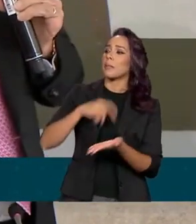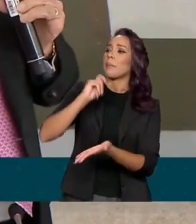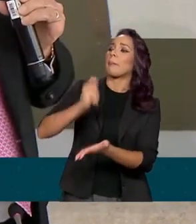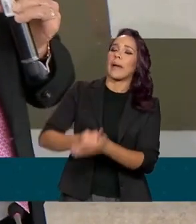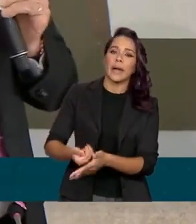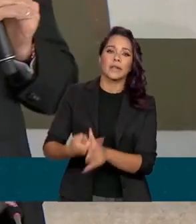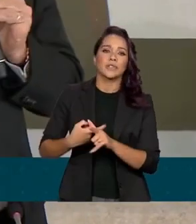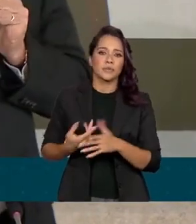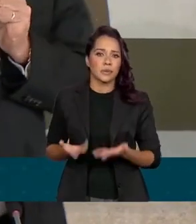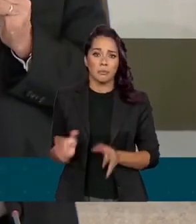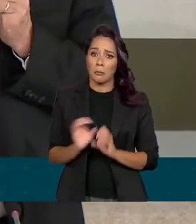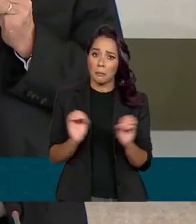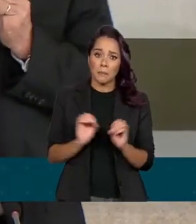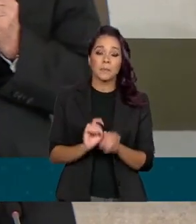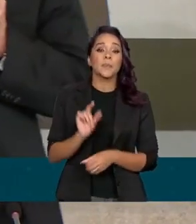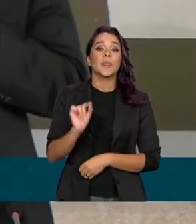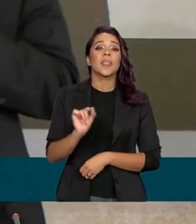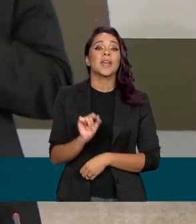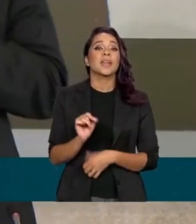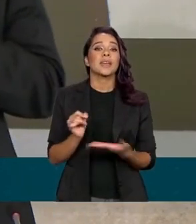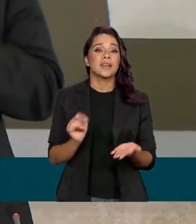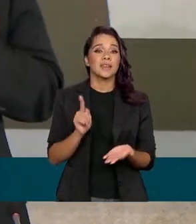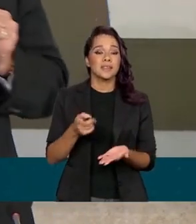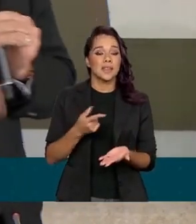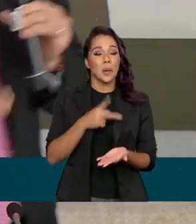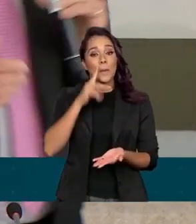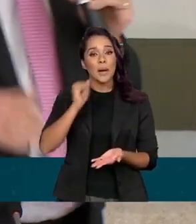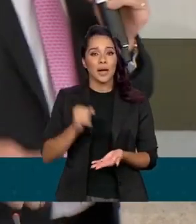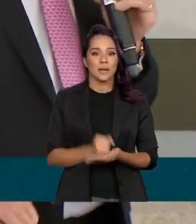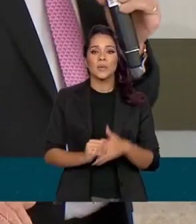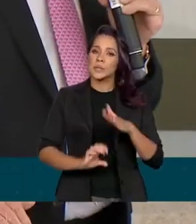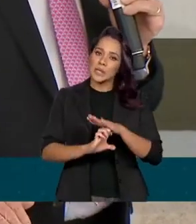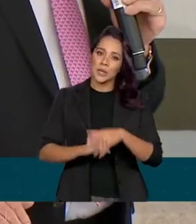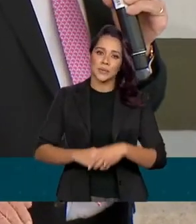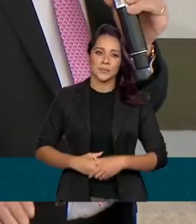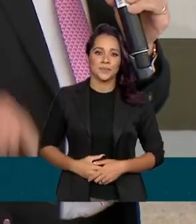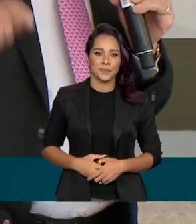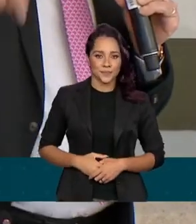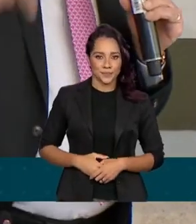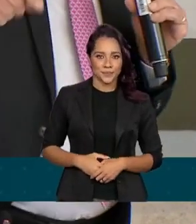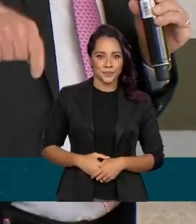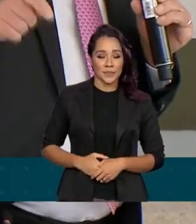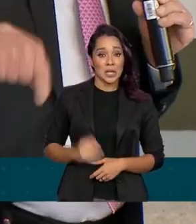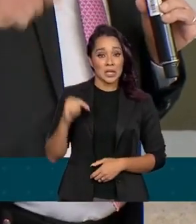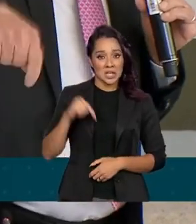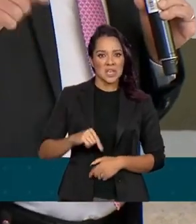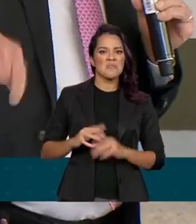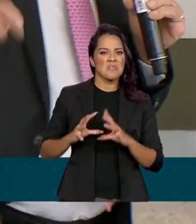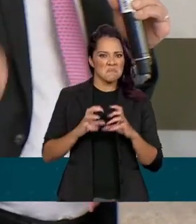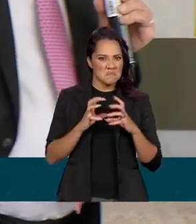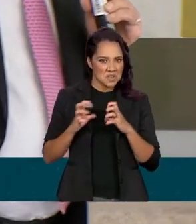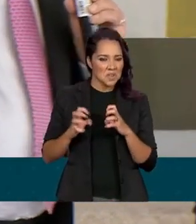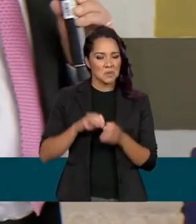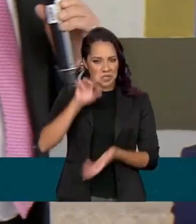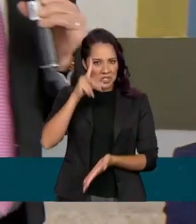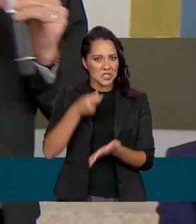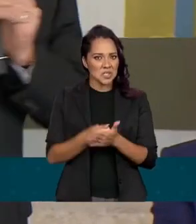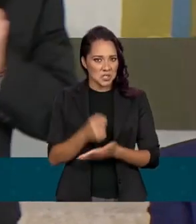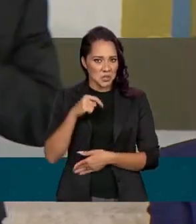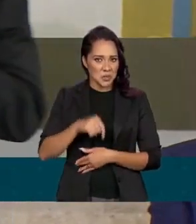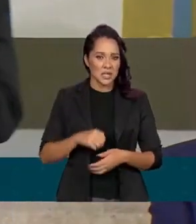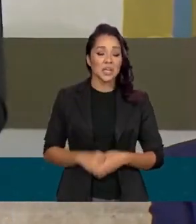que pagar? Não, quem é que tem que ser o pai? É o Estado. E aqui foi uma briga quando nós decidimos